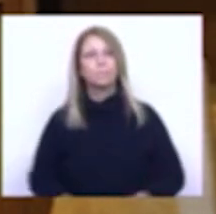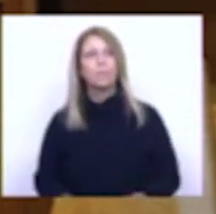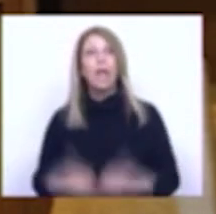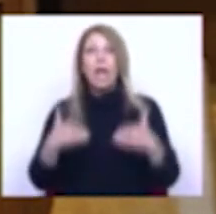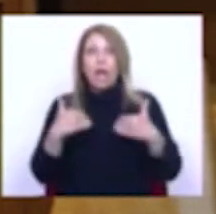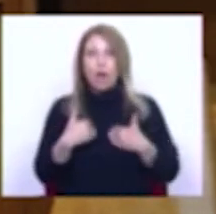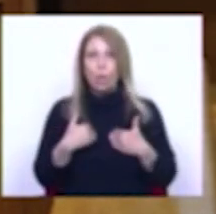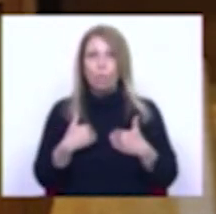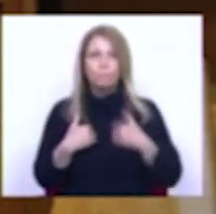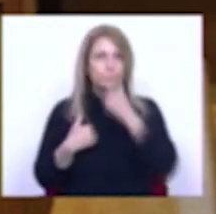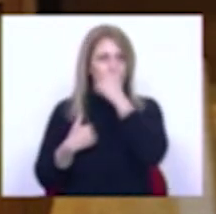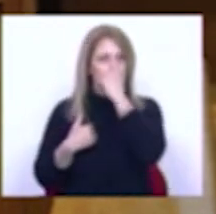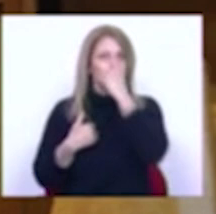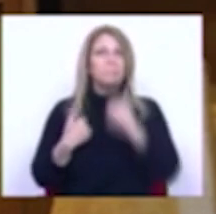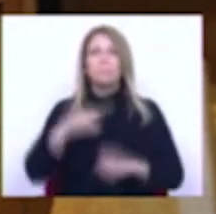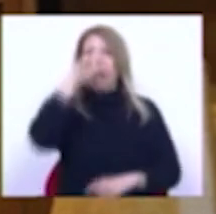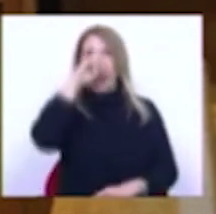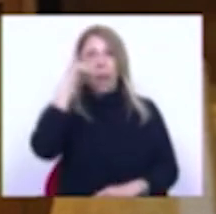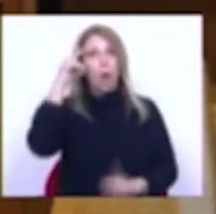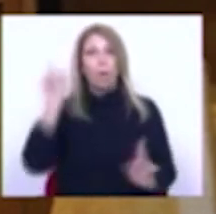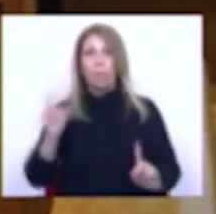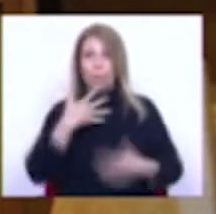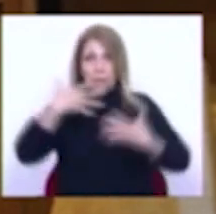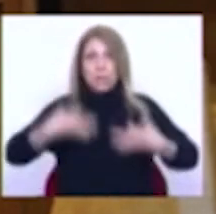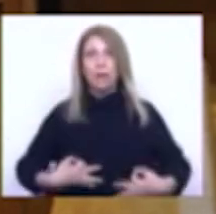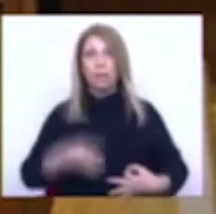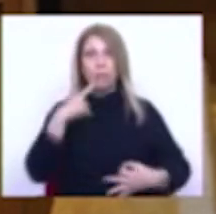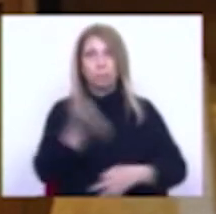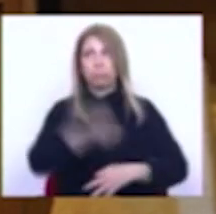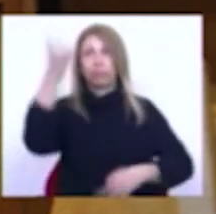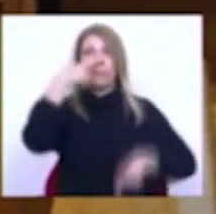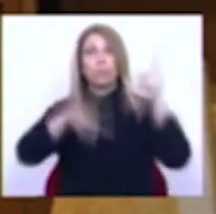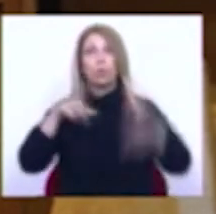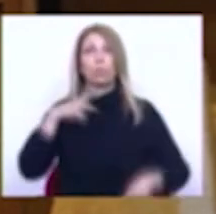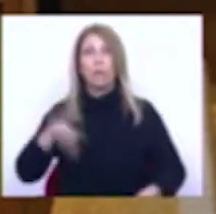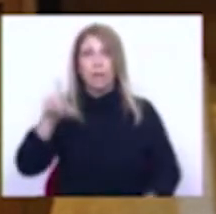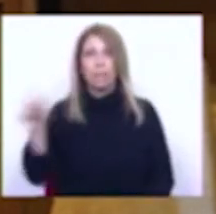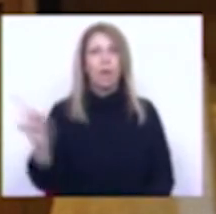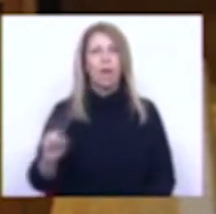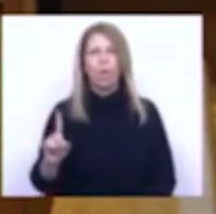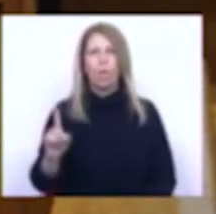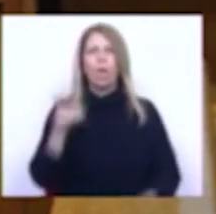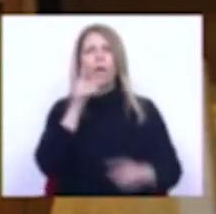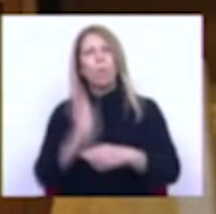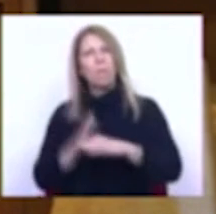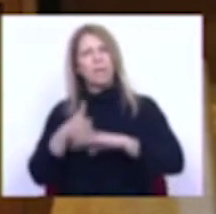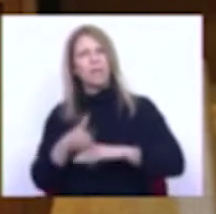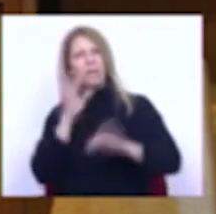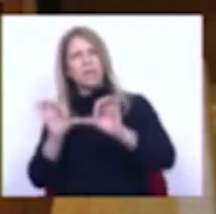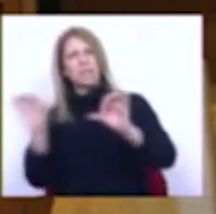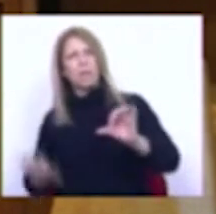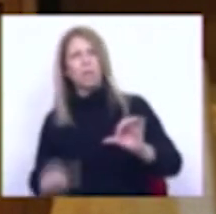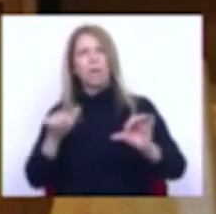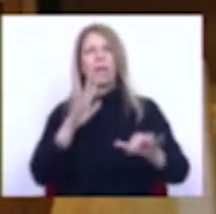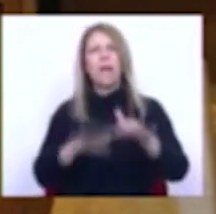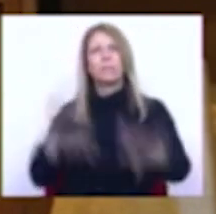Eu não tenho memória, e certamente que muitos portugueses também não, de uma intervenção nesta Assembleia da República feita